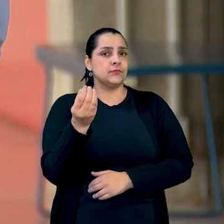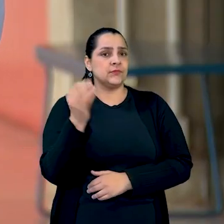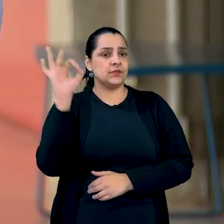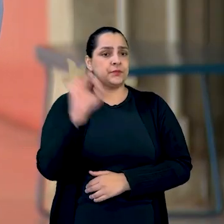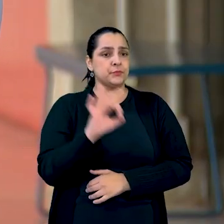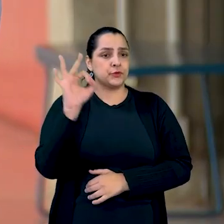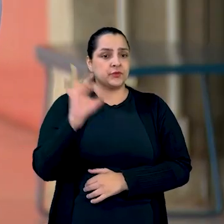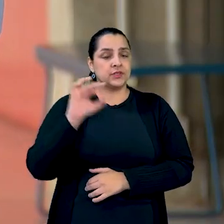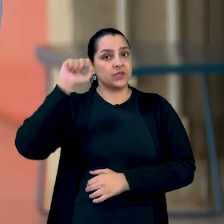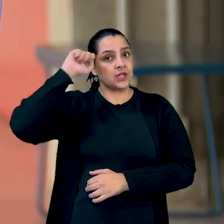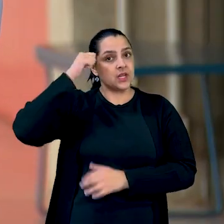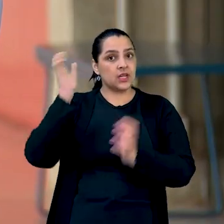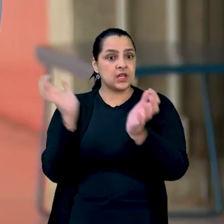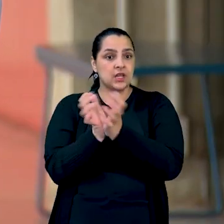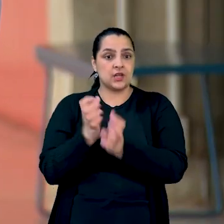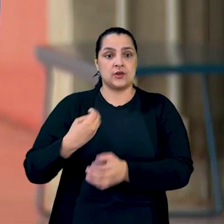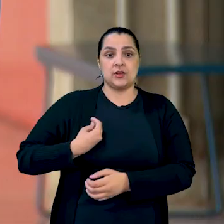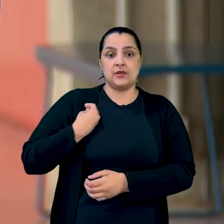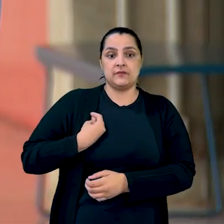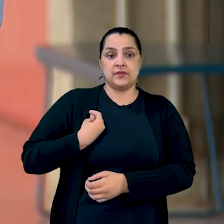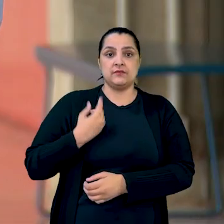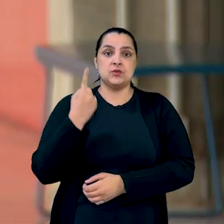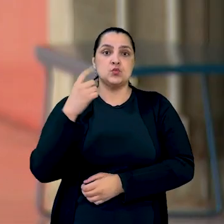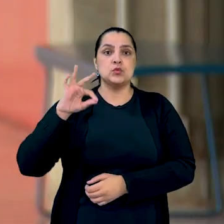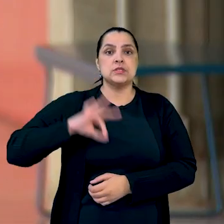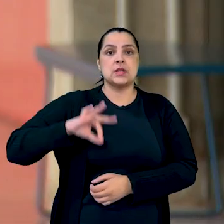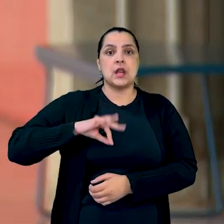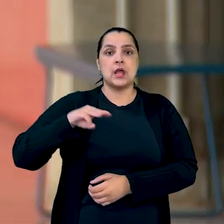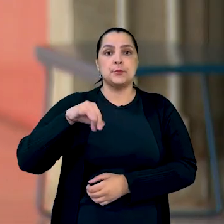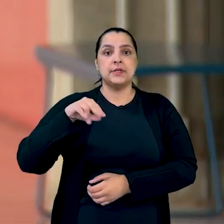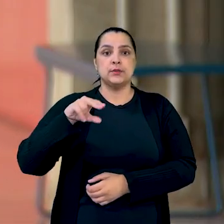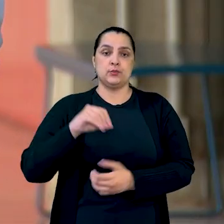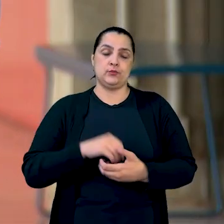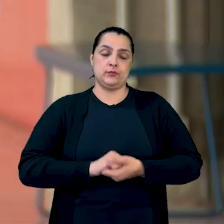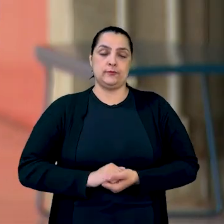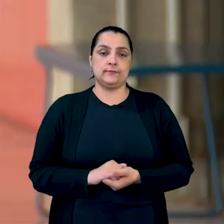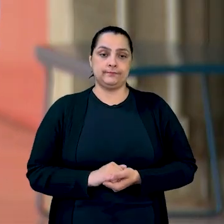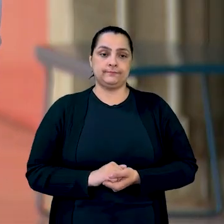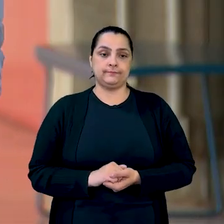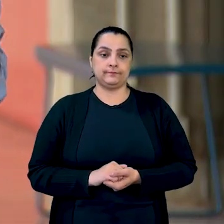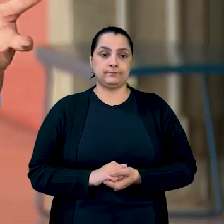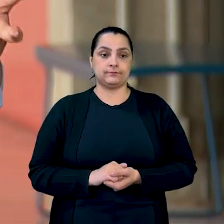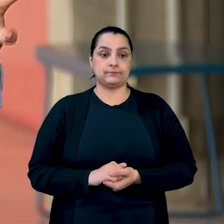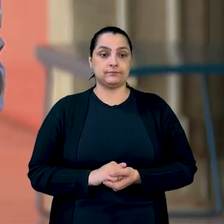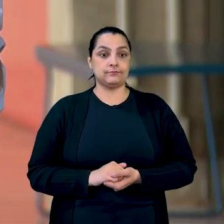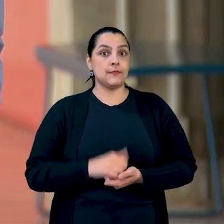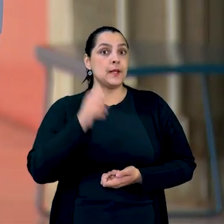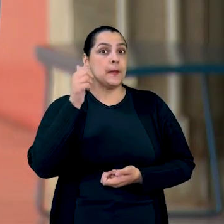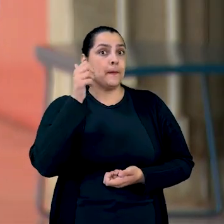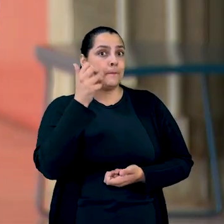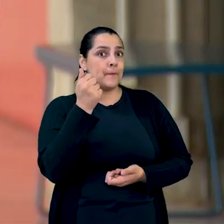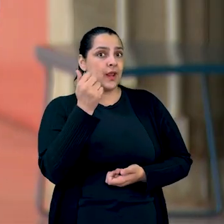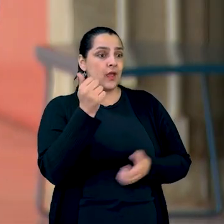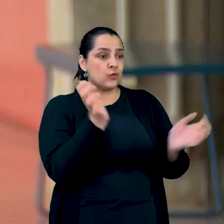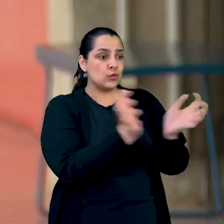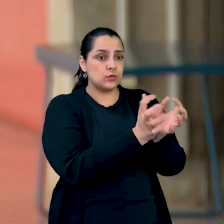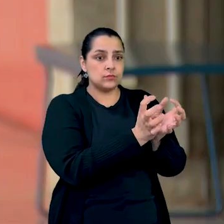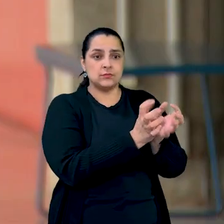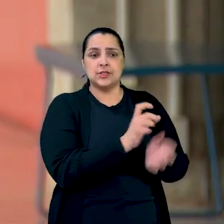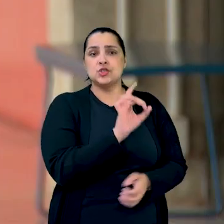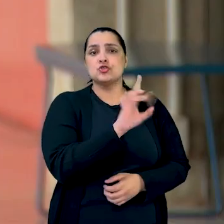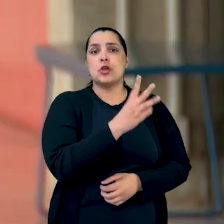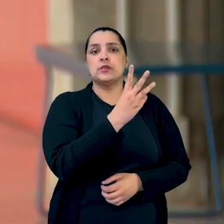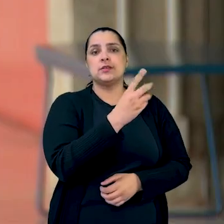de 60% dos negros vivem com até um salário mínimo no Brasil, enquanto entre os brancos